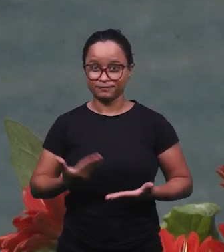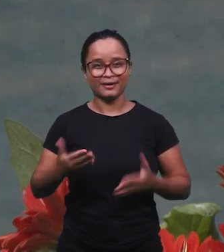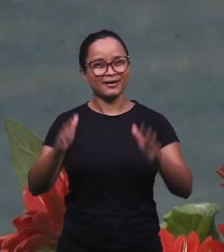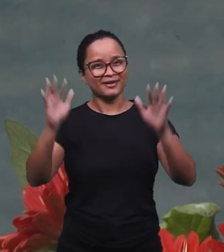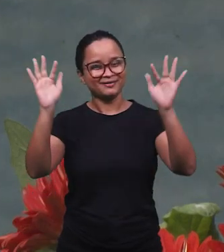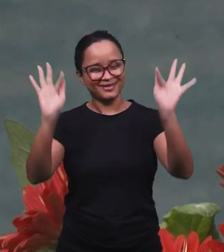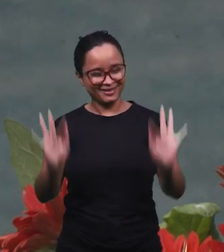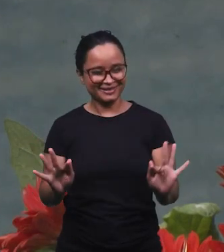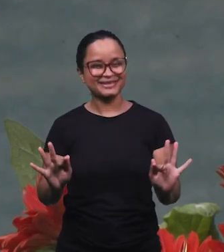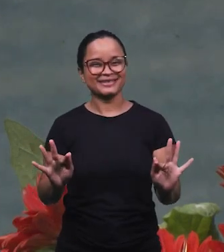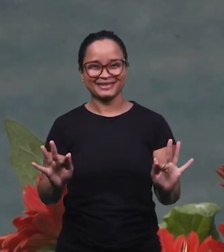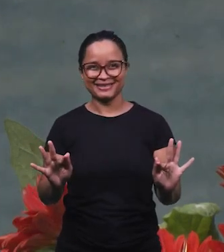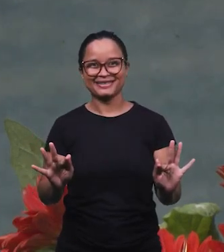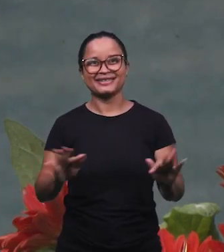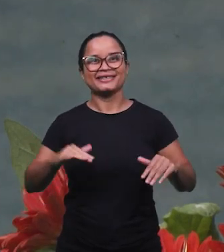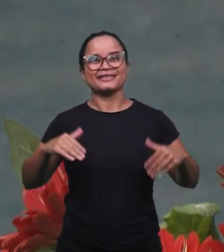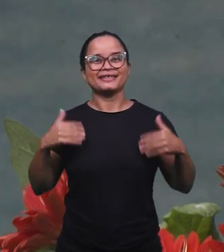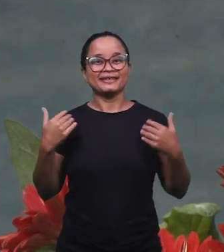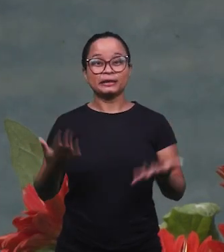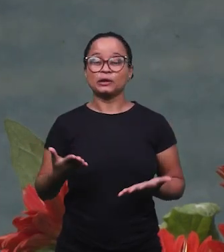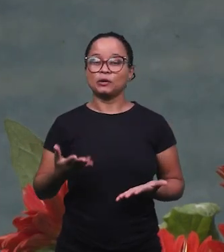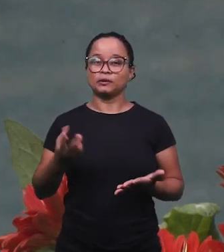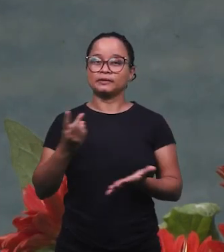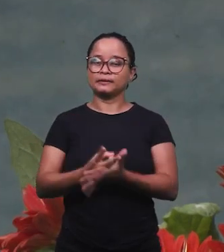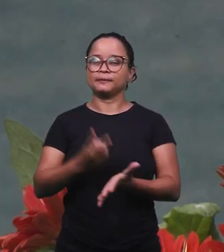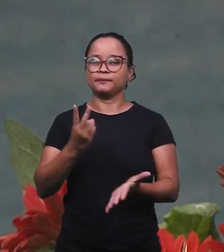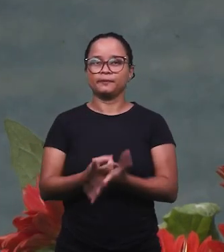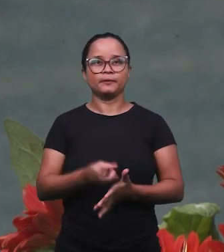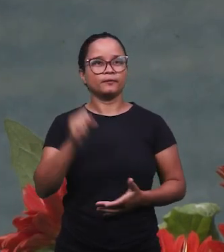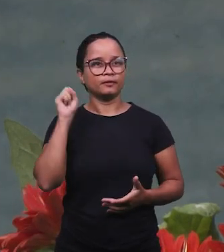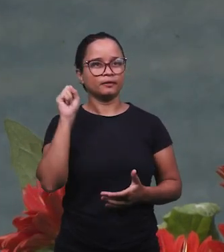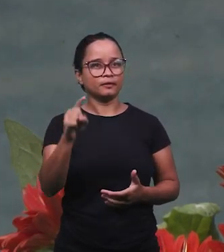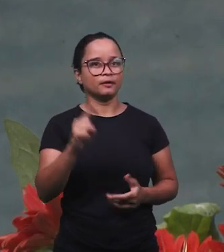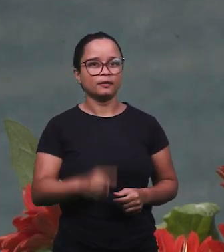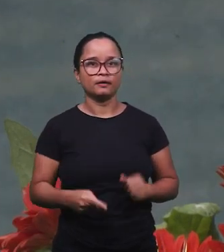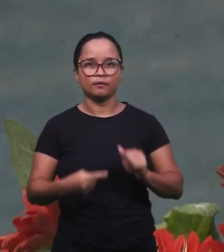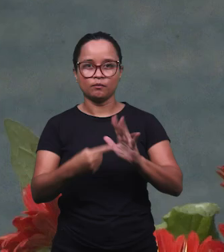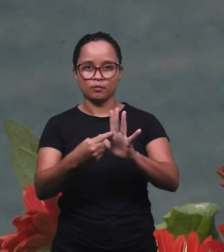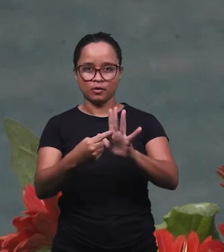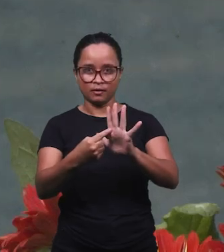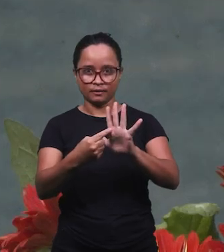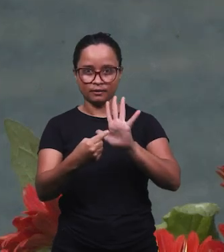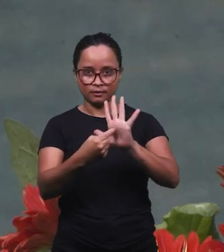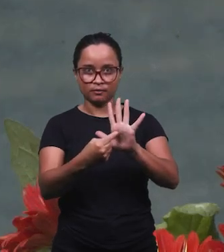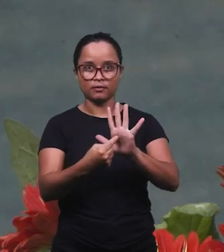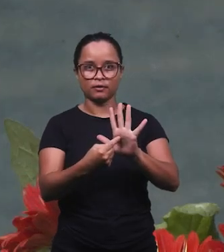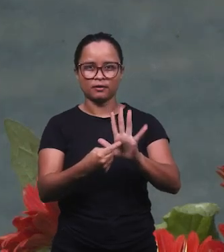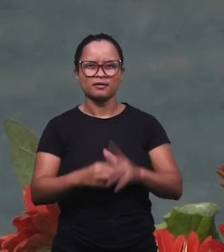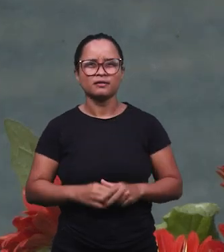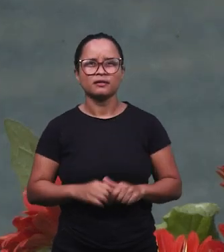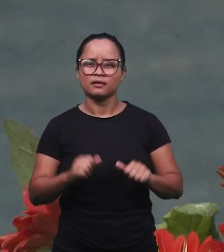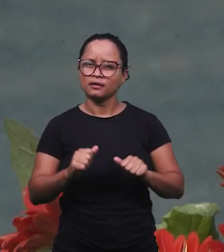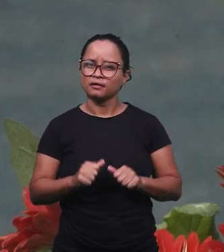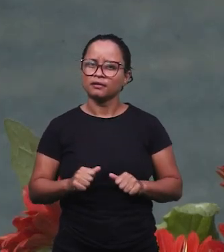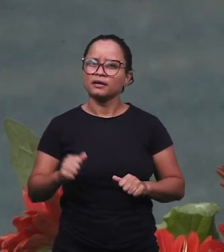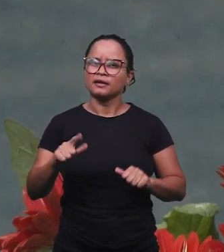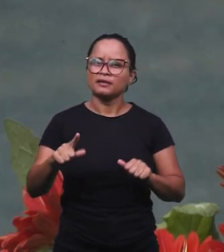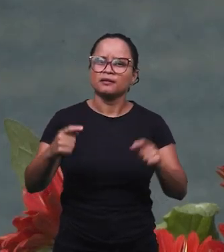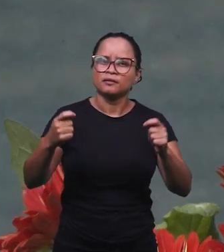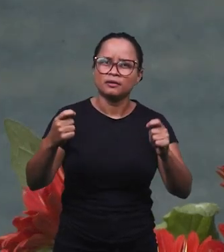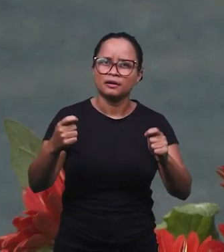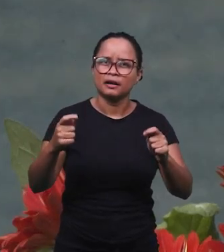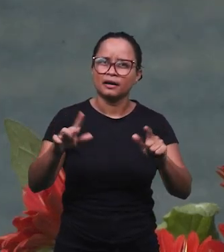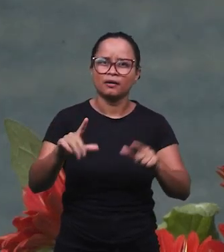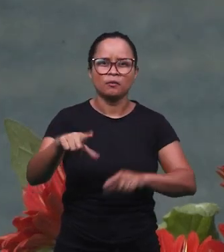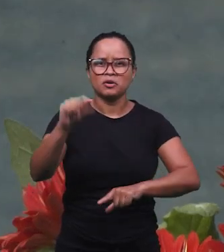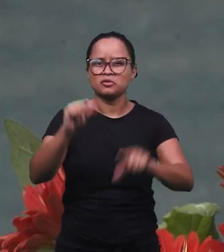vida feliz. Então, na medida em que você torna público, né, sem precisar, eventualmente,